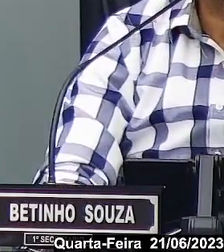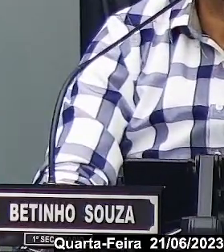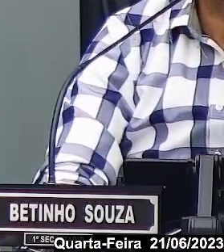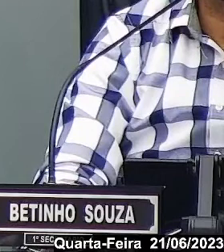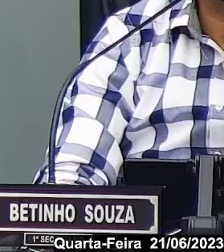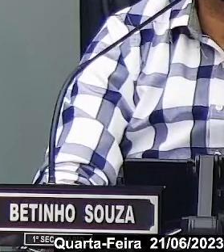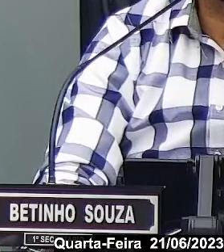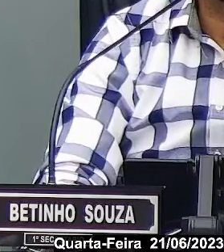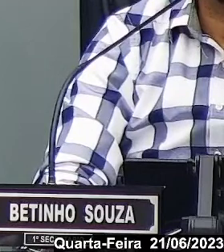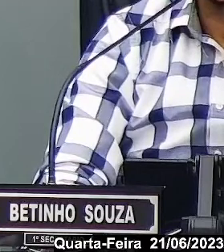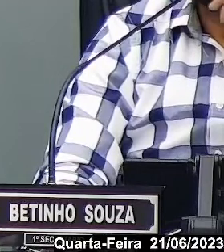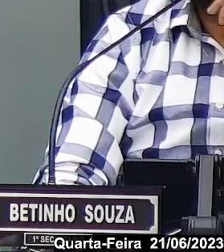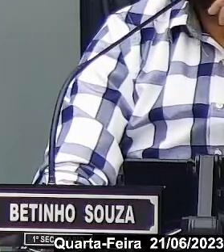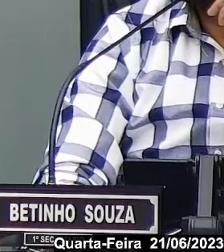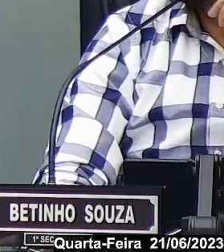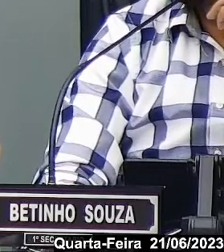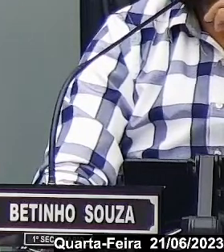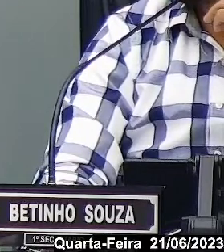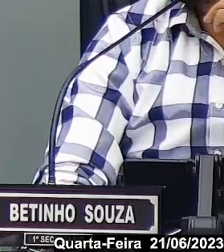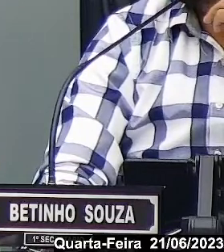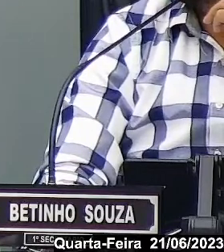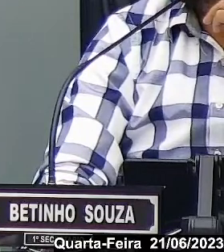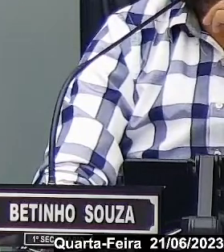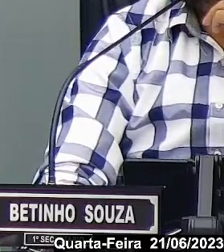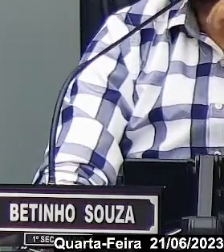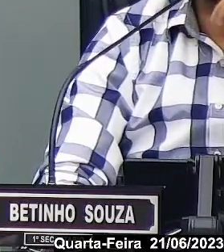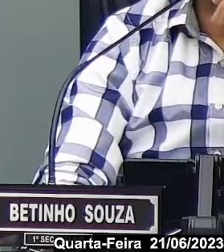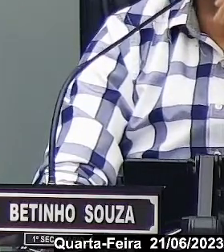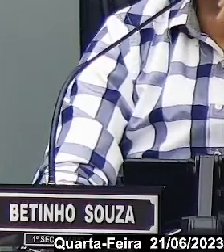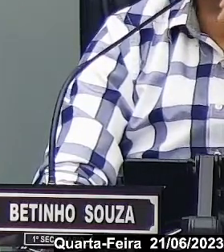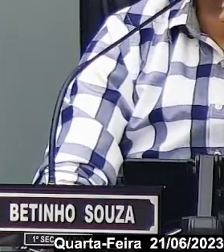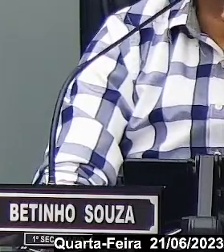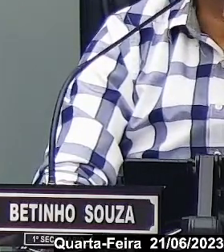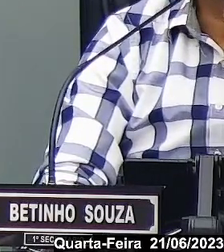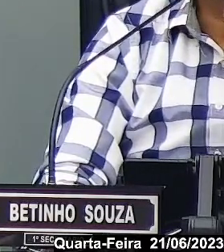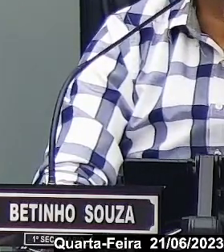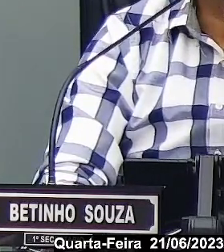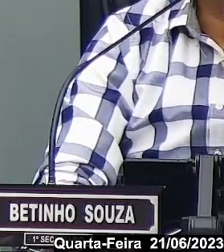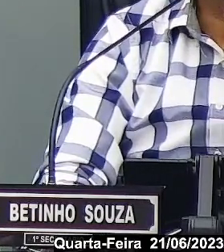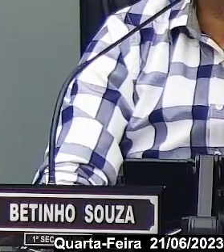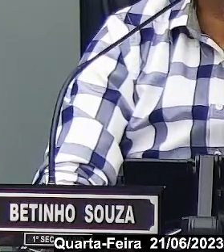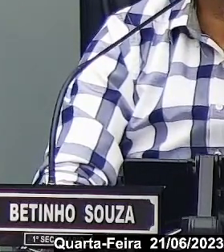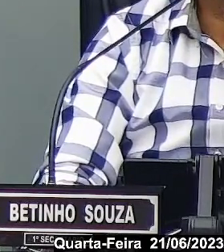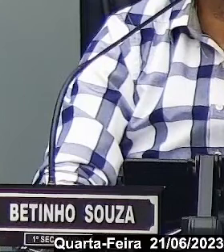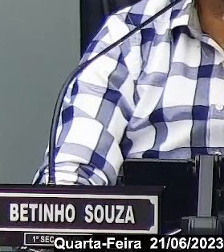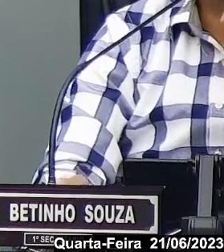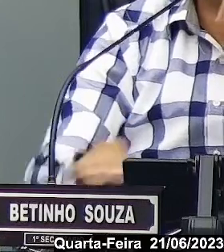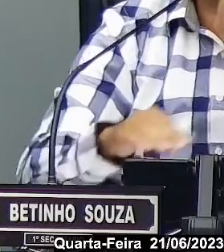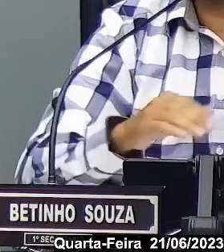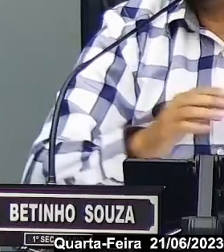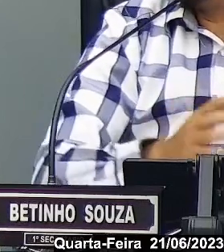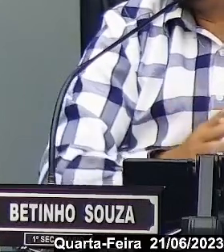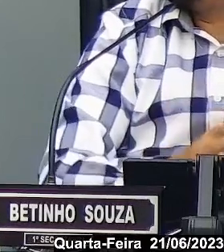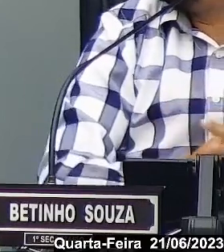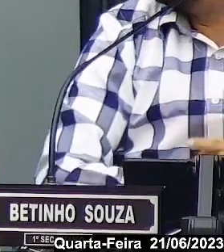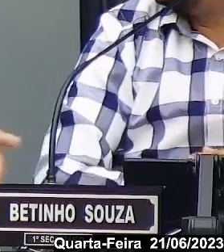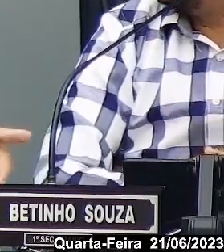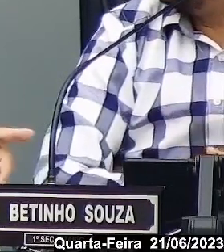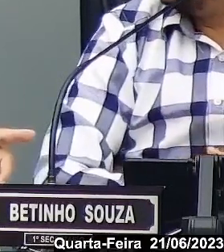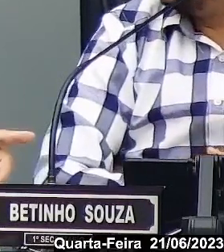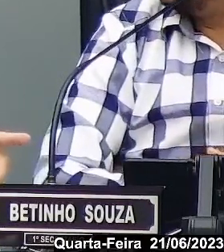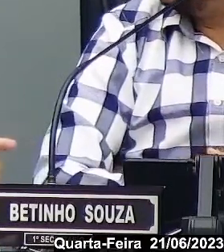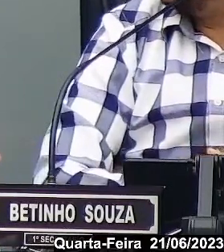eu gostaria de mandar aqui um alô ao delegado Palumbo. Hoje é dia de